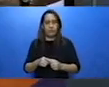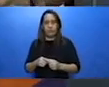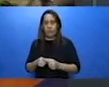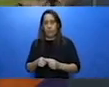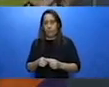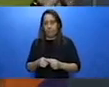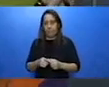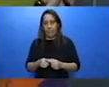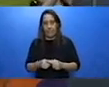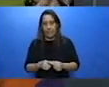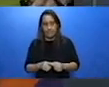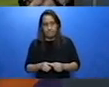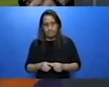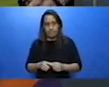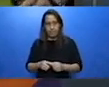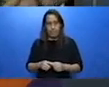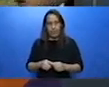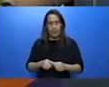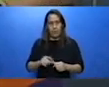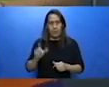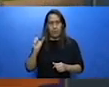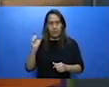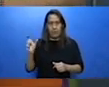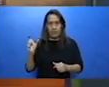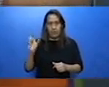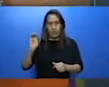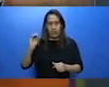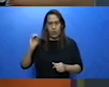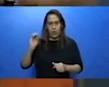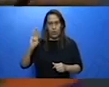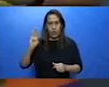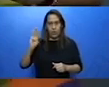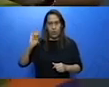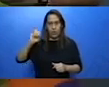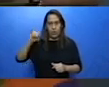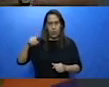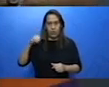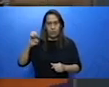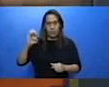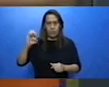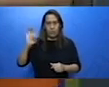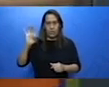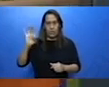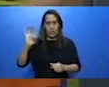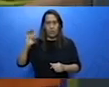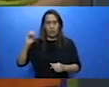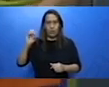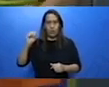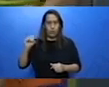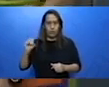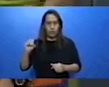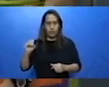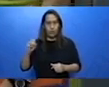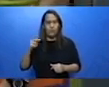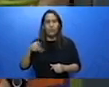lê assim, objetos, o que nós estamos falando?